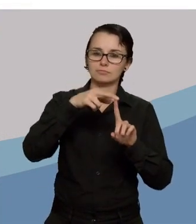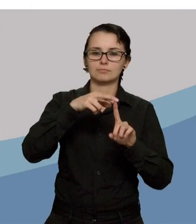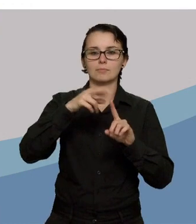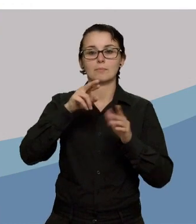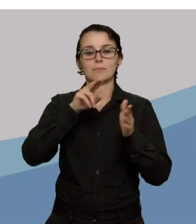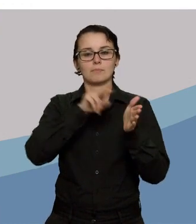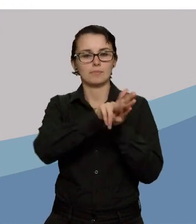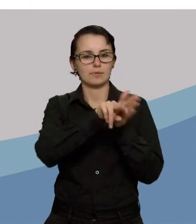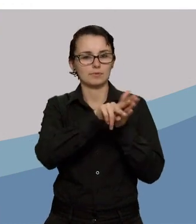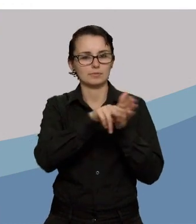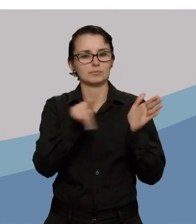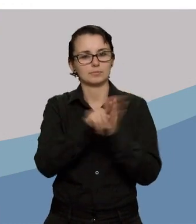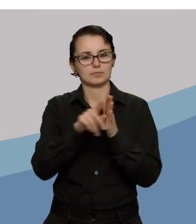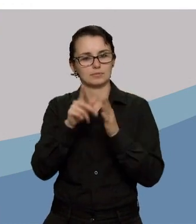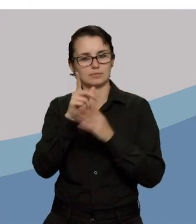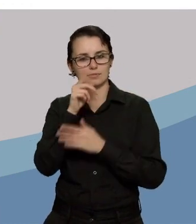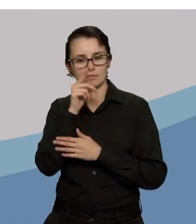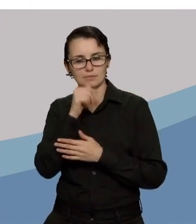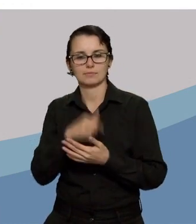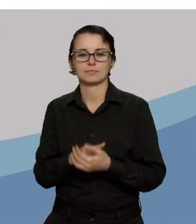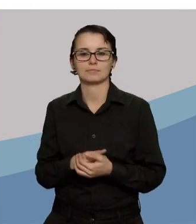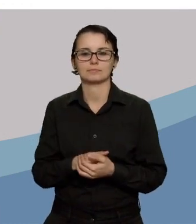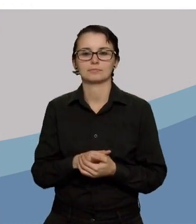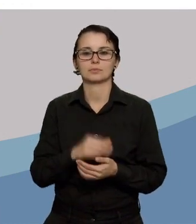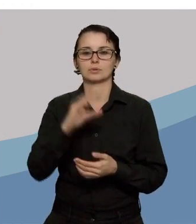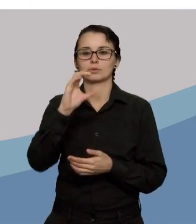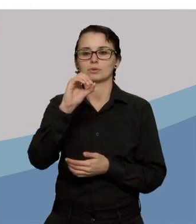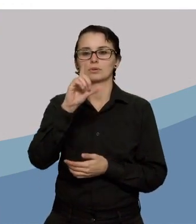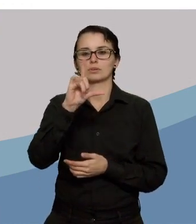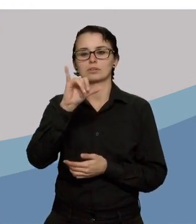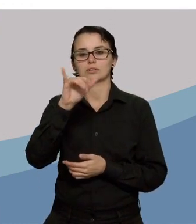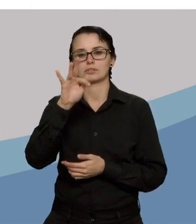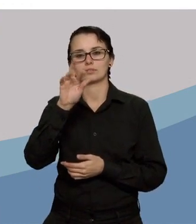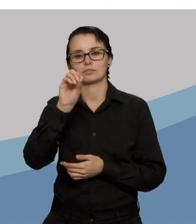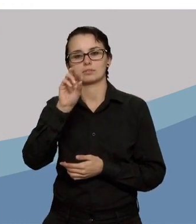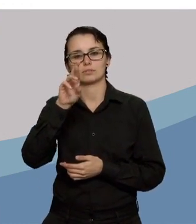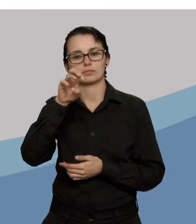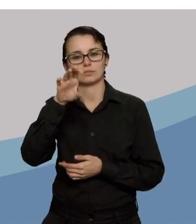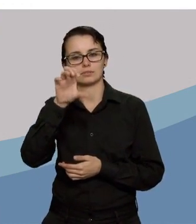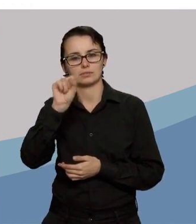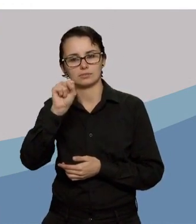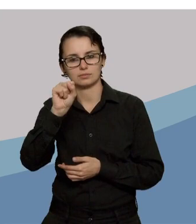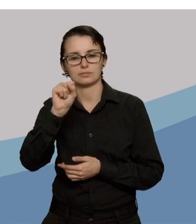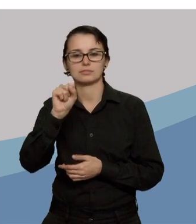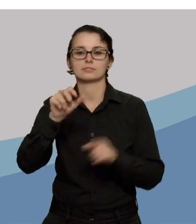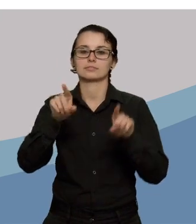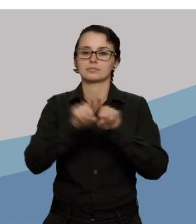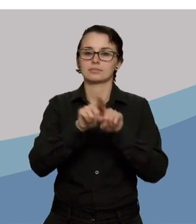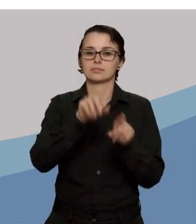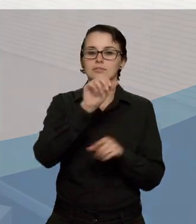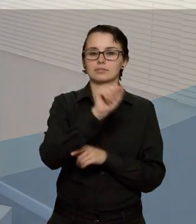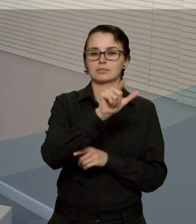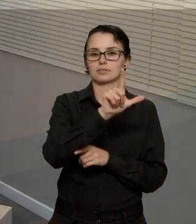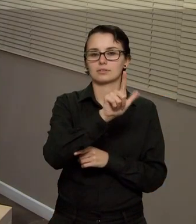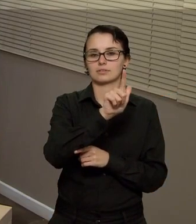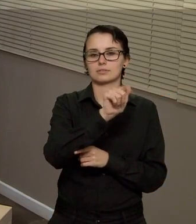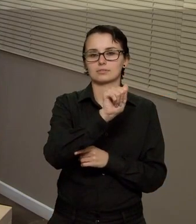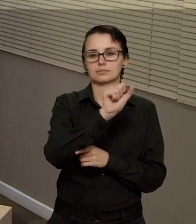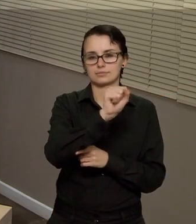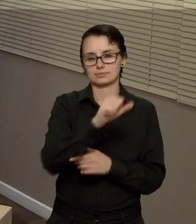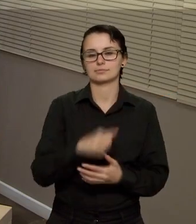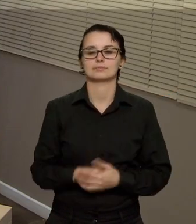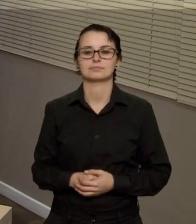de qualidade da água, que são os coliformes, totais e termotolerantes, e as algas.